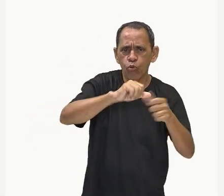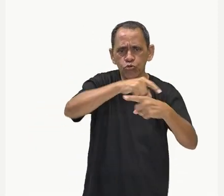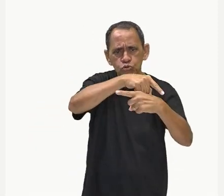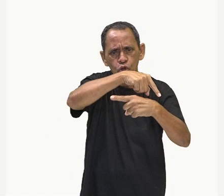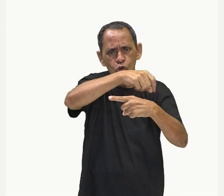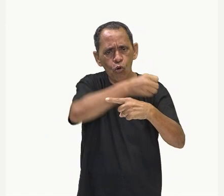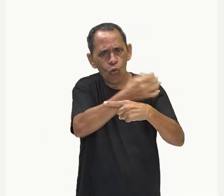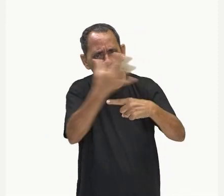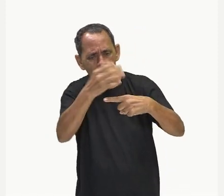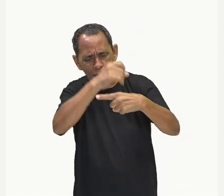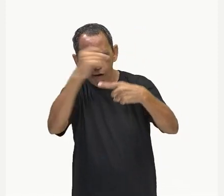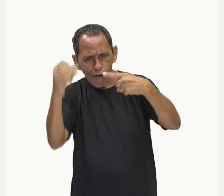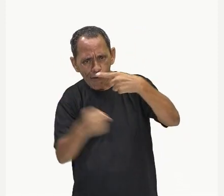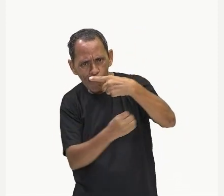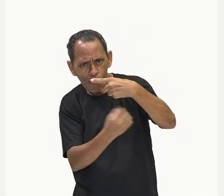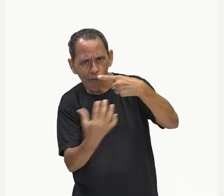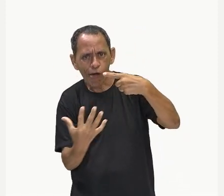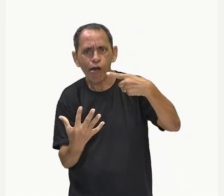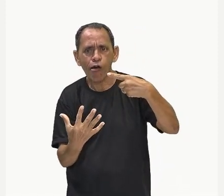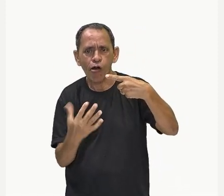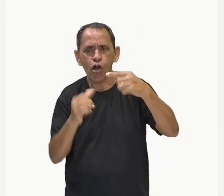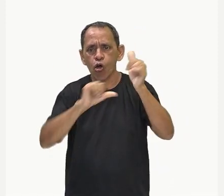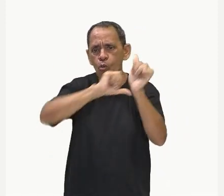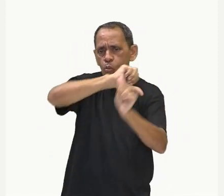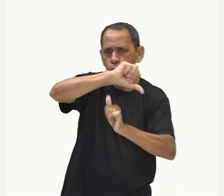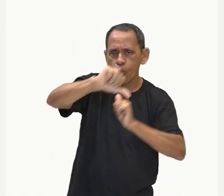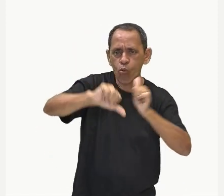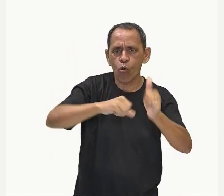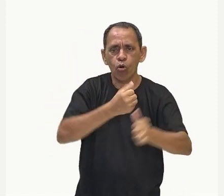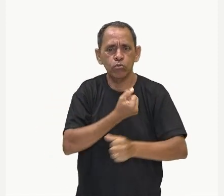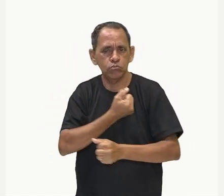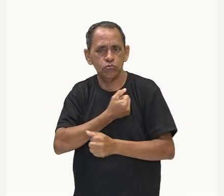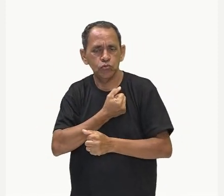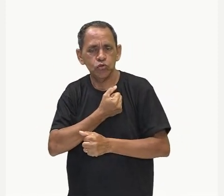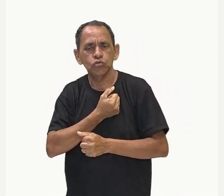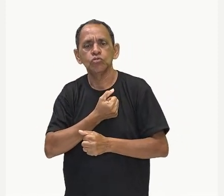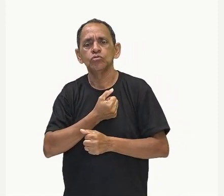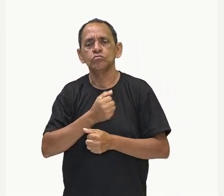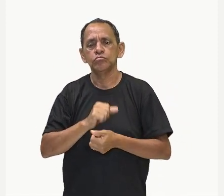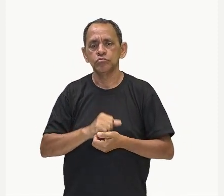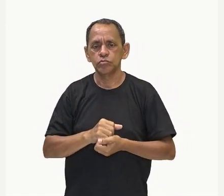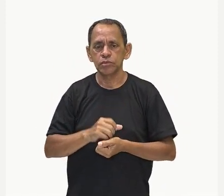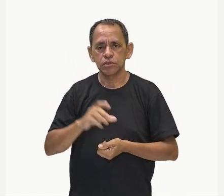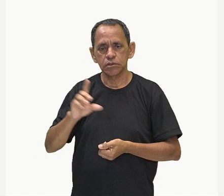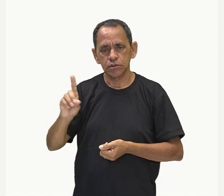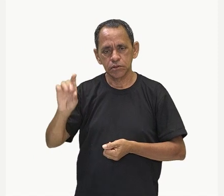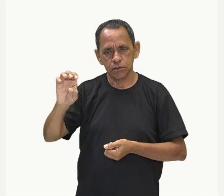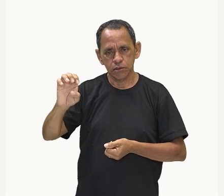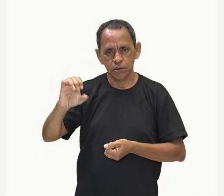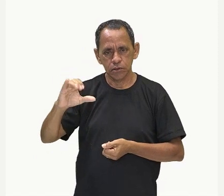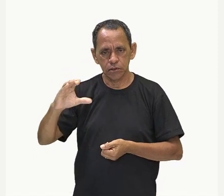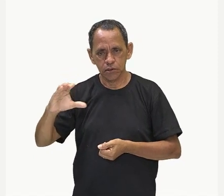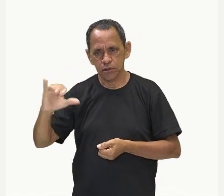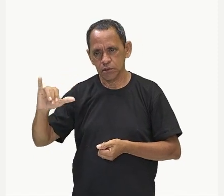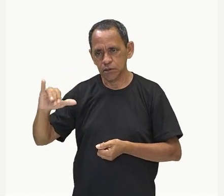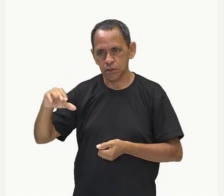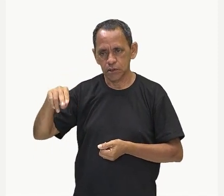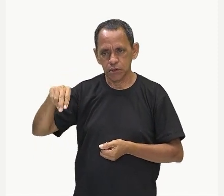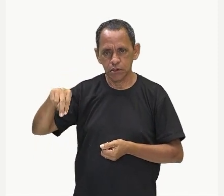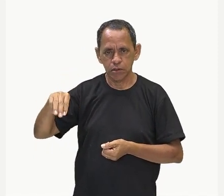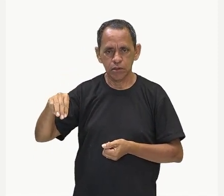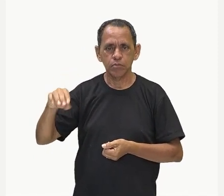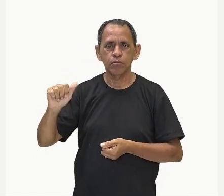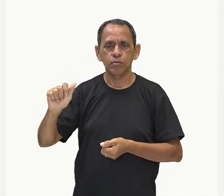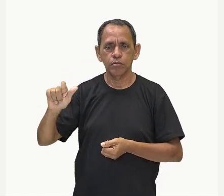a gente só consegue aprender quando a gente pratica. E aí, para isso, vamos